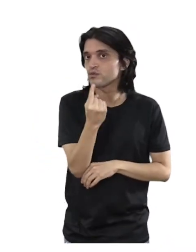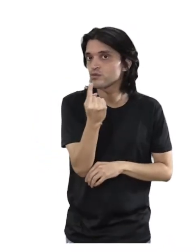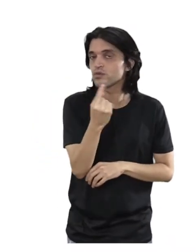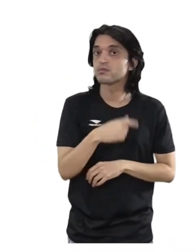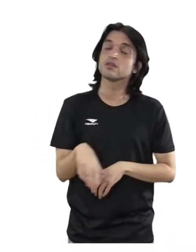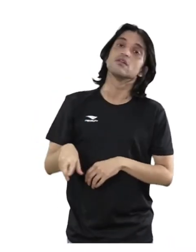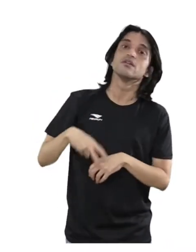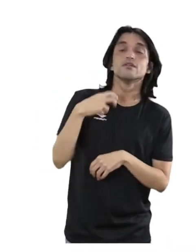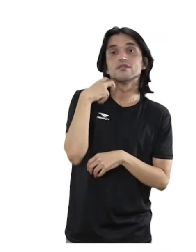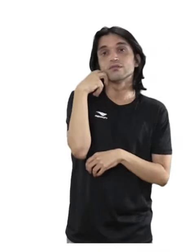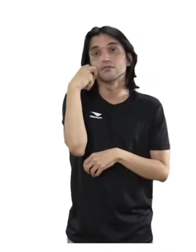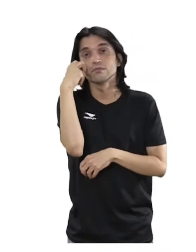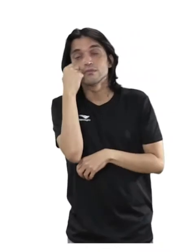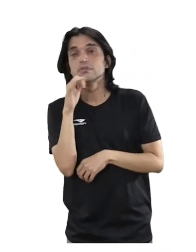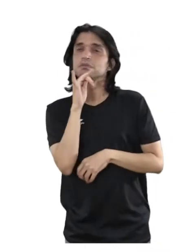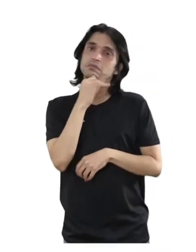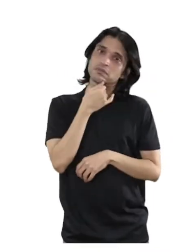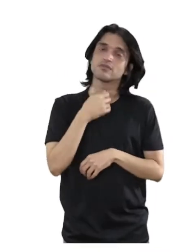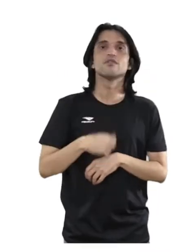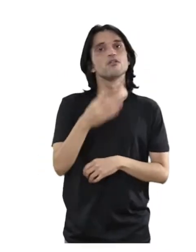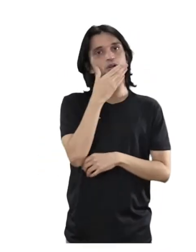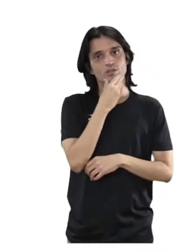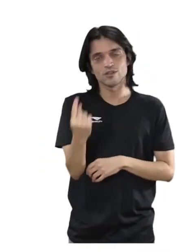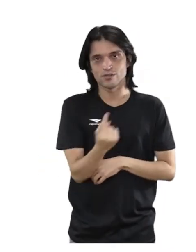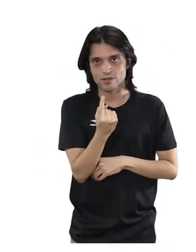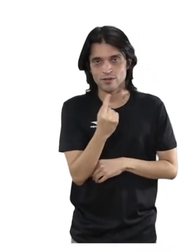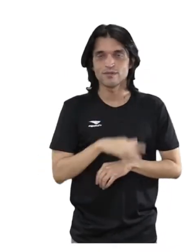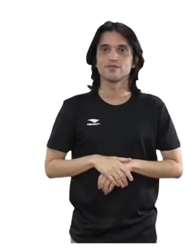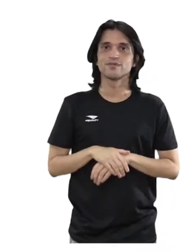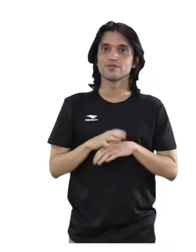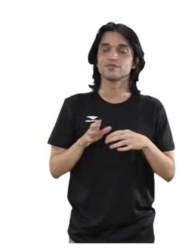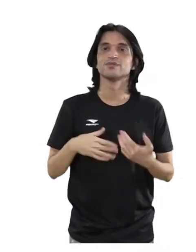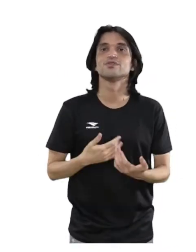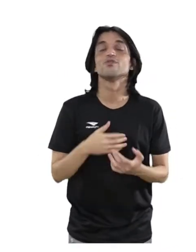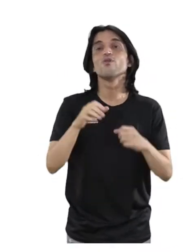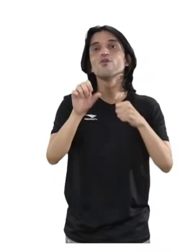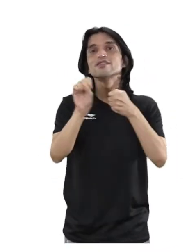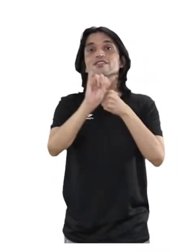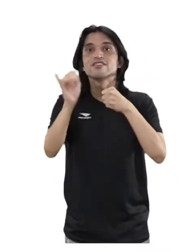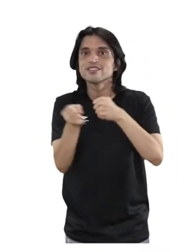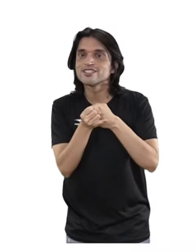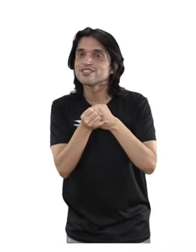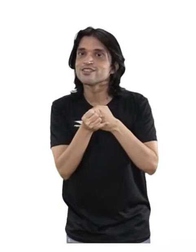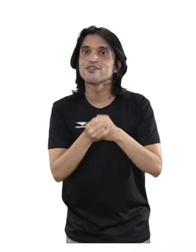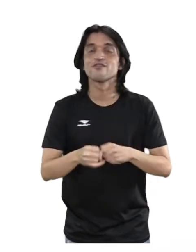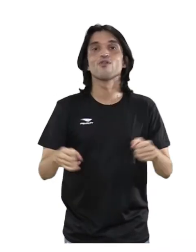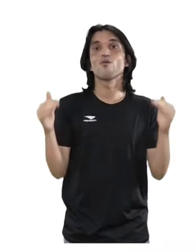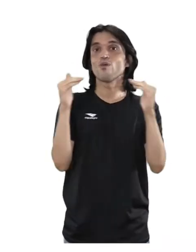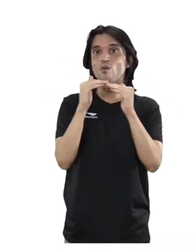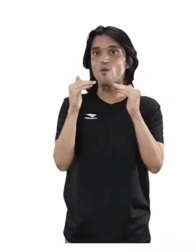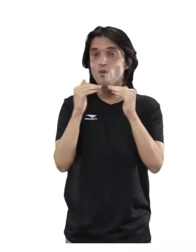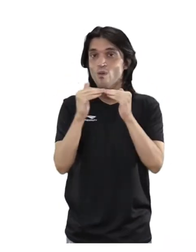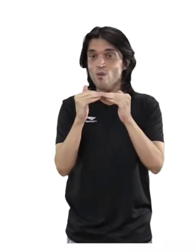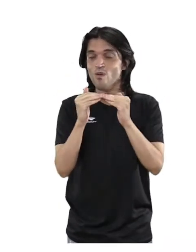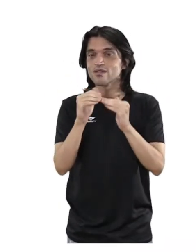Os adjetivos sempre concordam em gênero e número com o substantivo. Existem vários